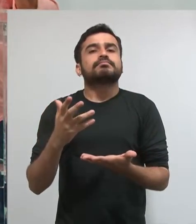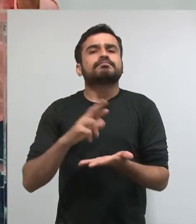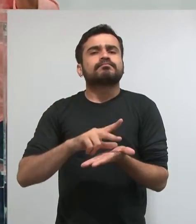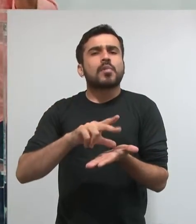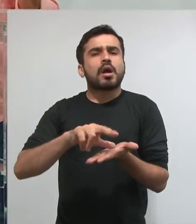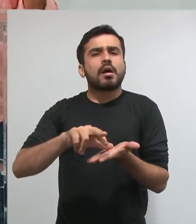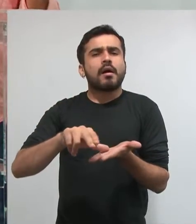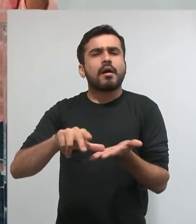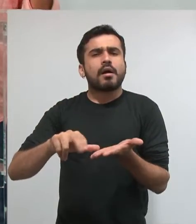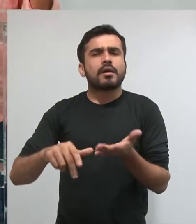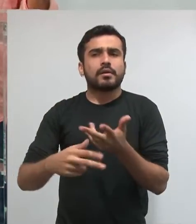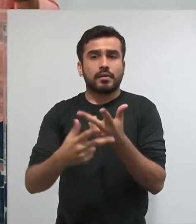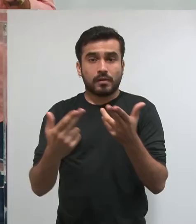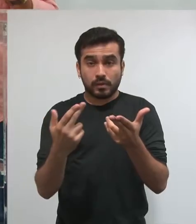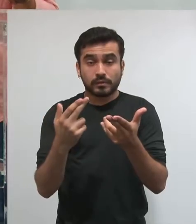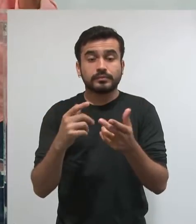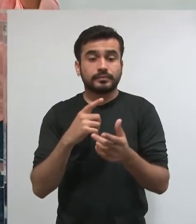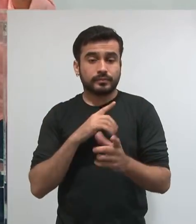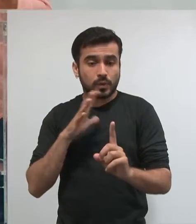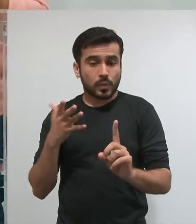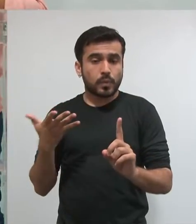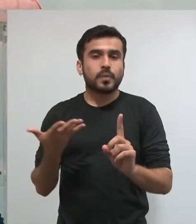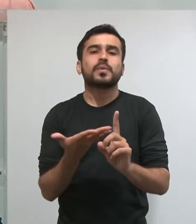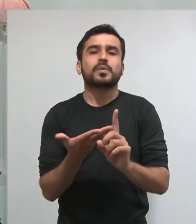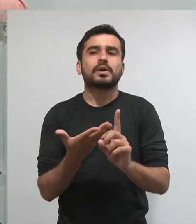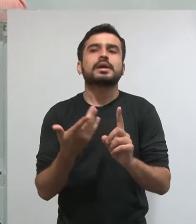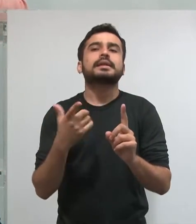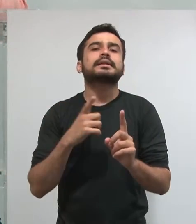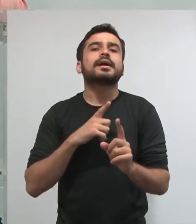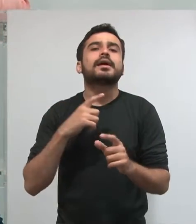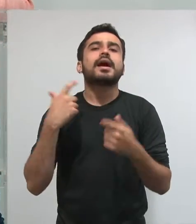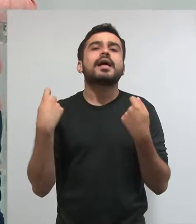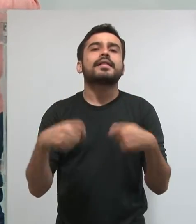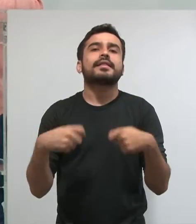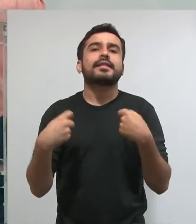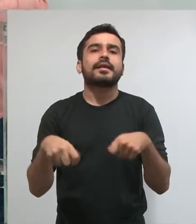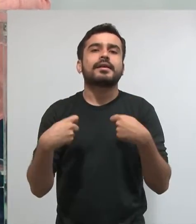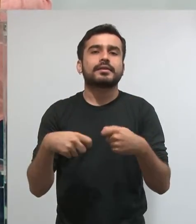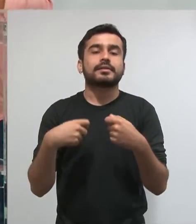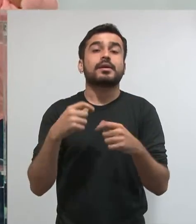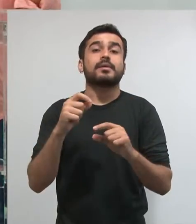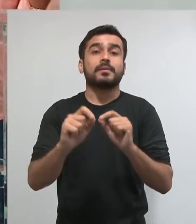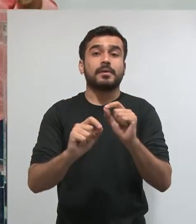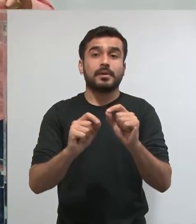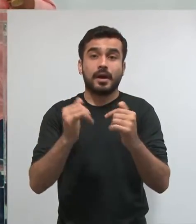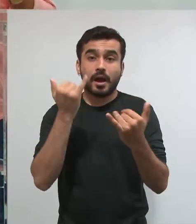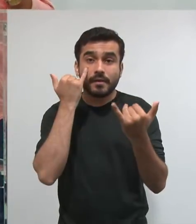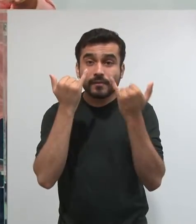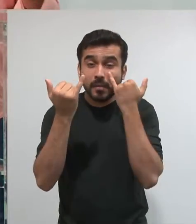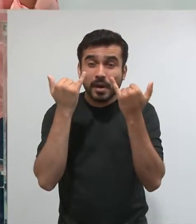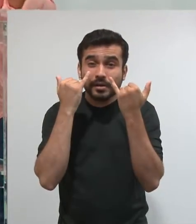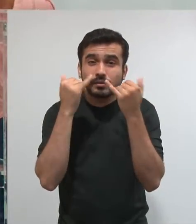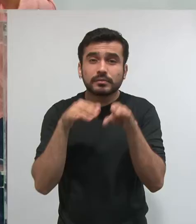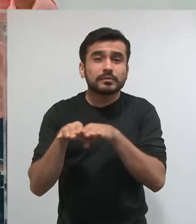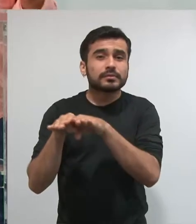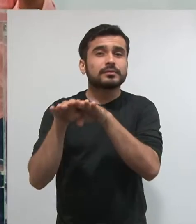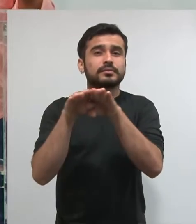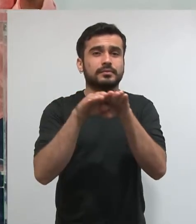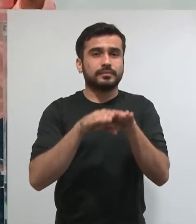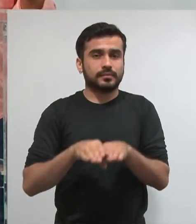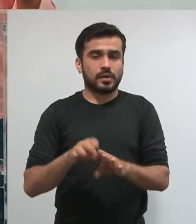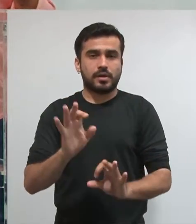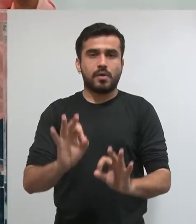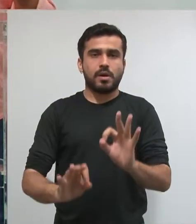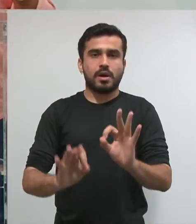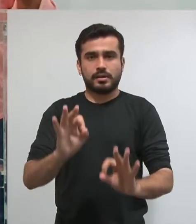sendo atingidos a partir do monitoramento, existe a necessidade de que esses dados eles sejam harmonizados, né? Eles sejam organizados